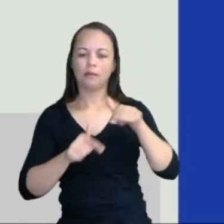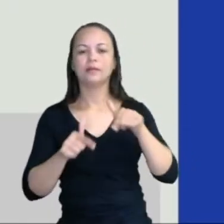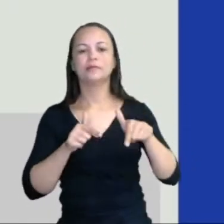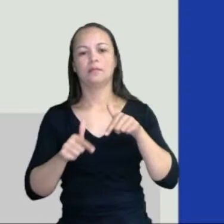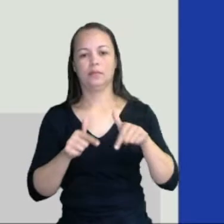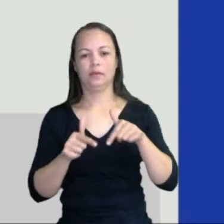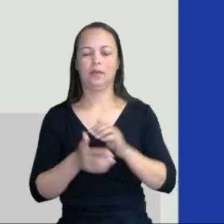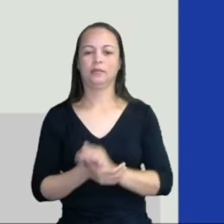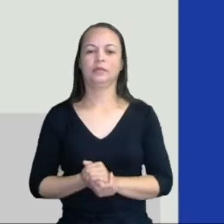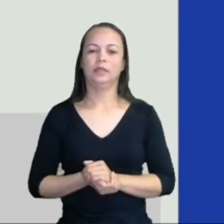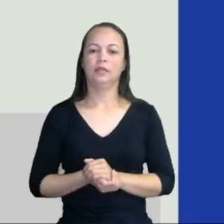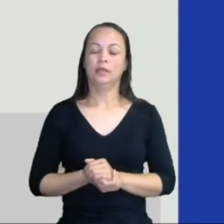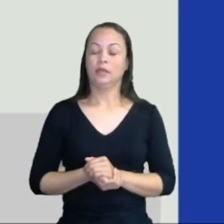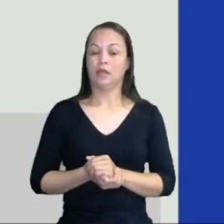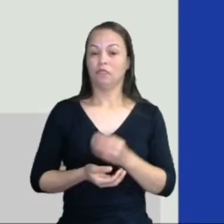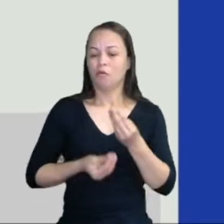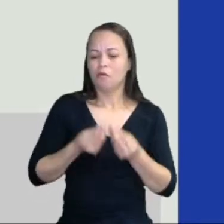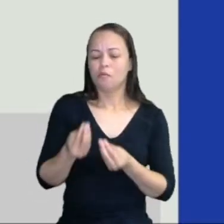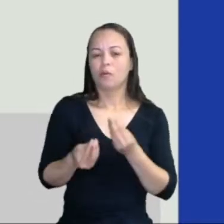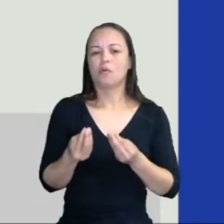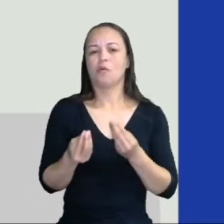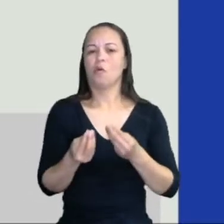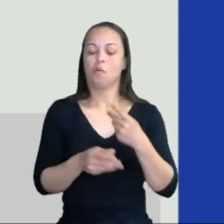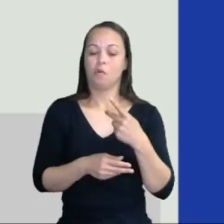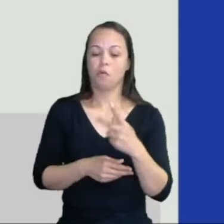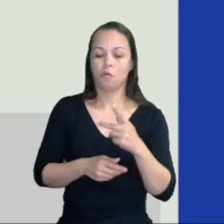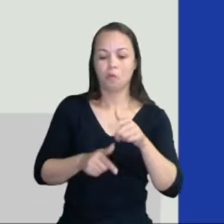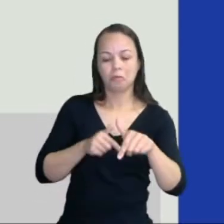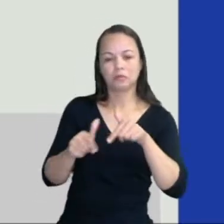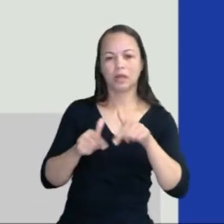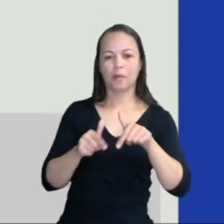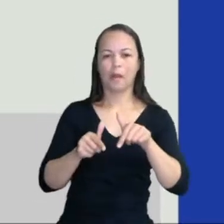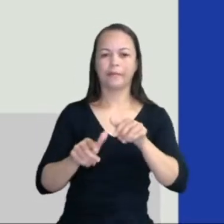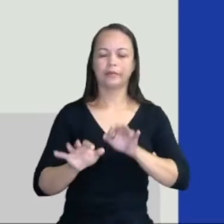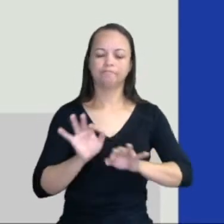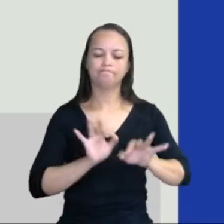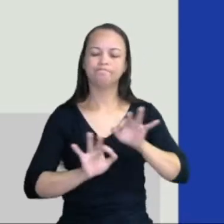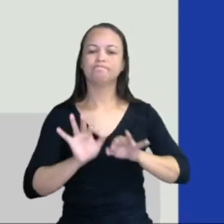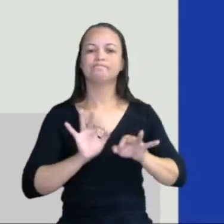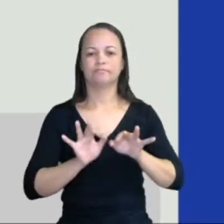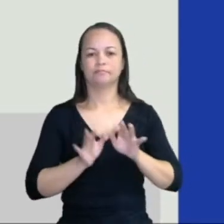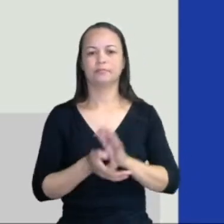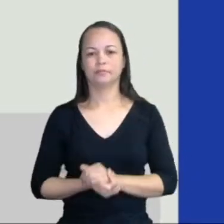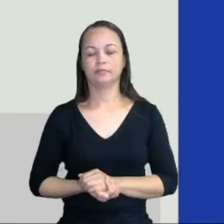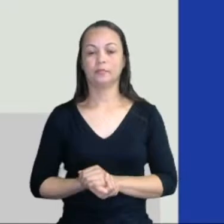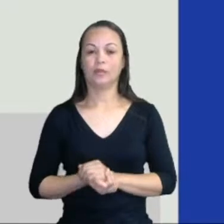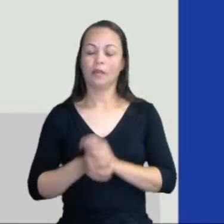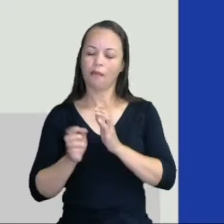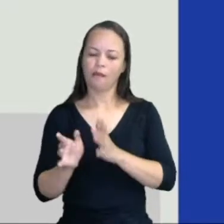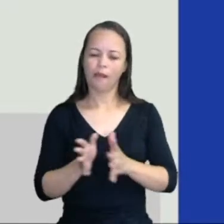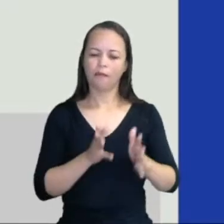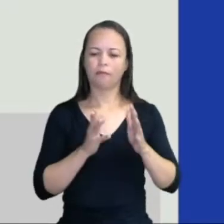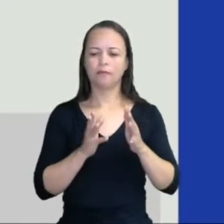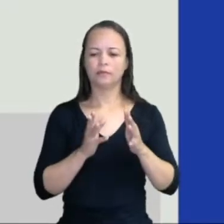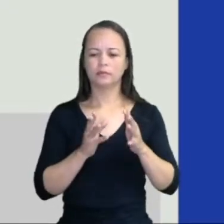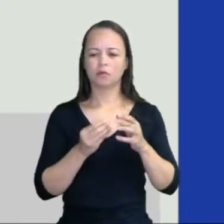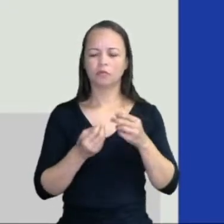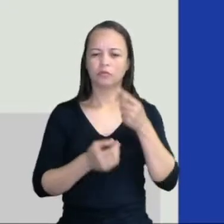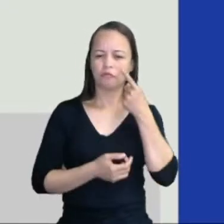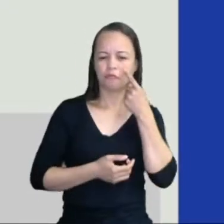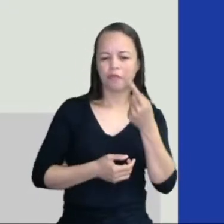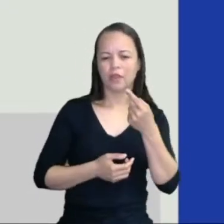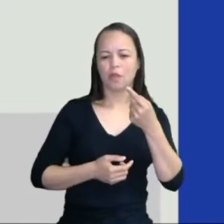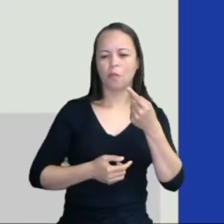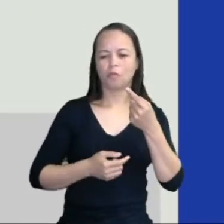trabalhar e a forma como esse trabalho tem que ser organizado. Além disso, quando a gente vai ver do ponto de vista